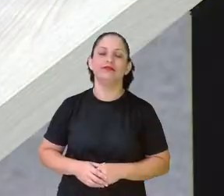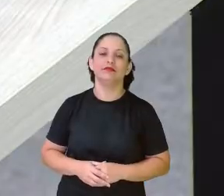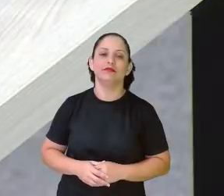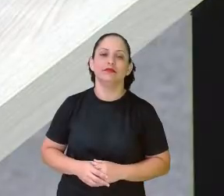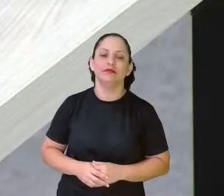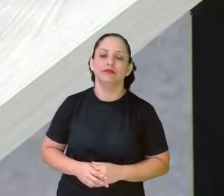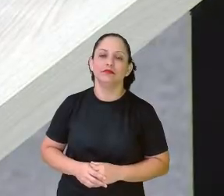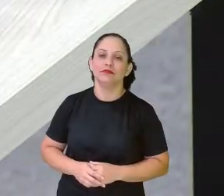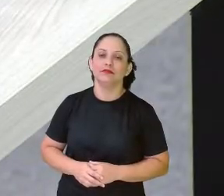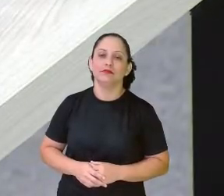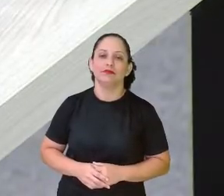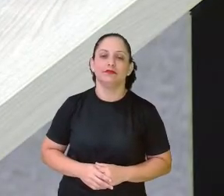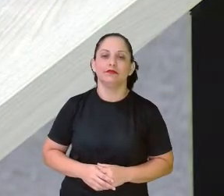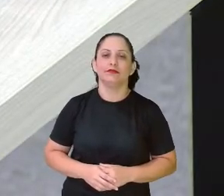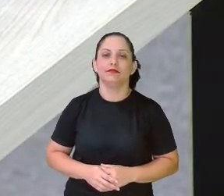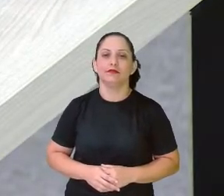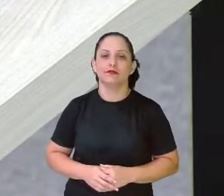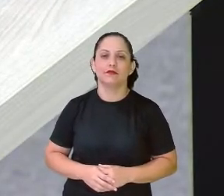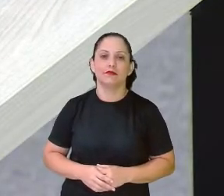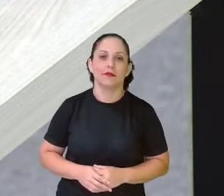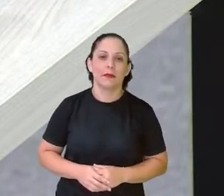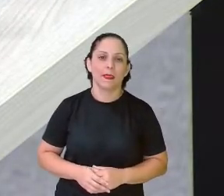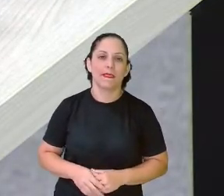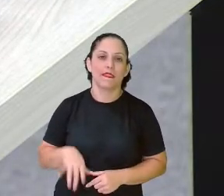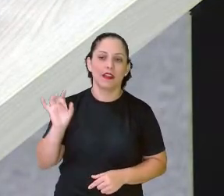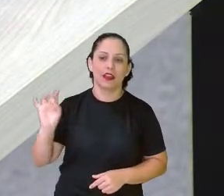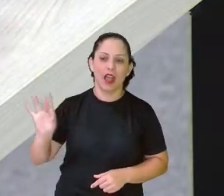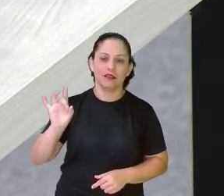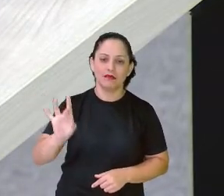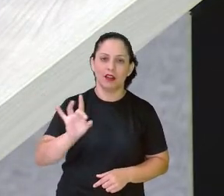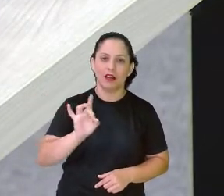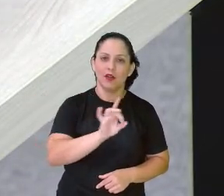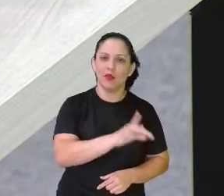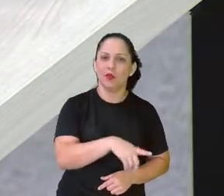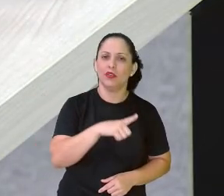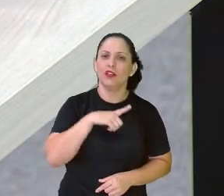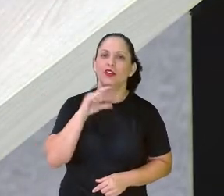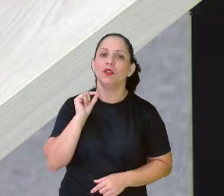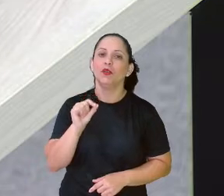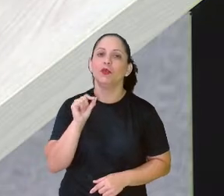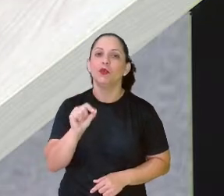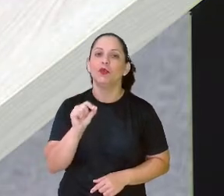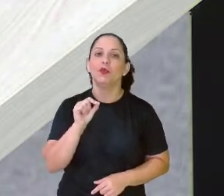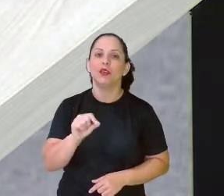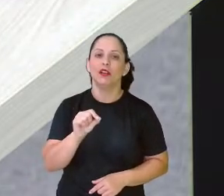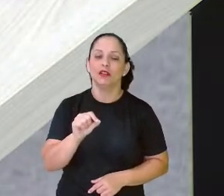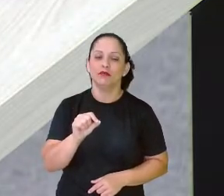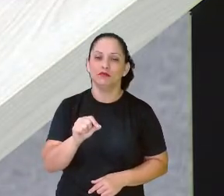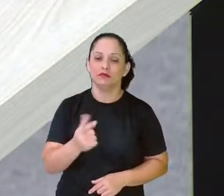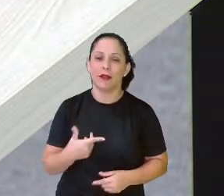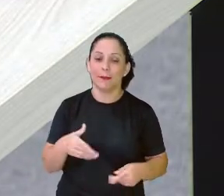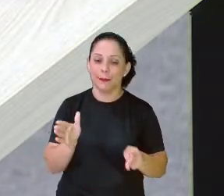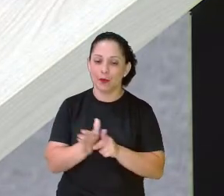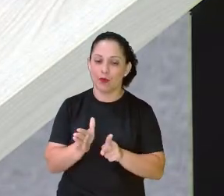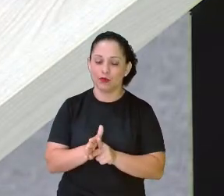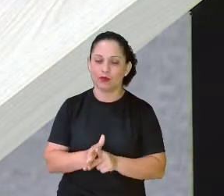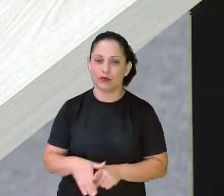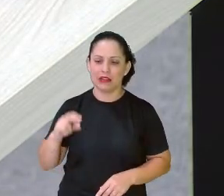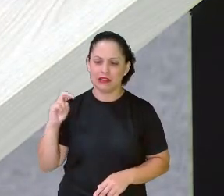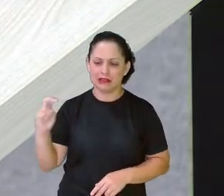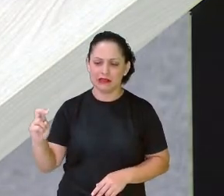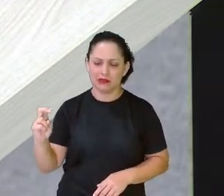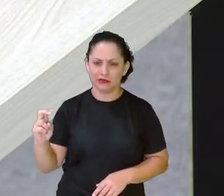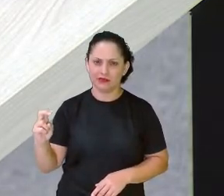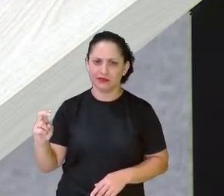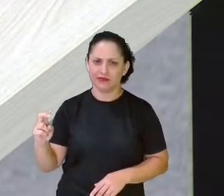5. Eu vou dizer que cada um vale uma parte de 5.